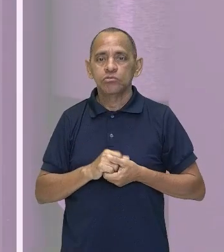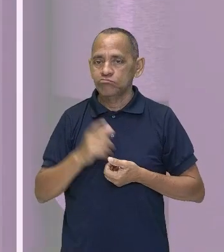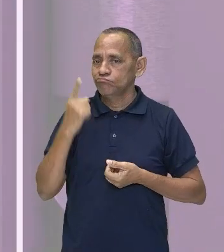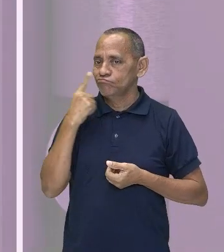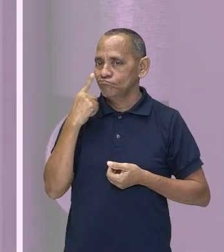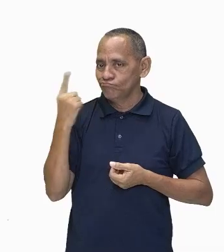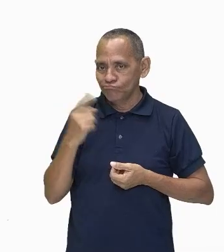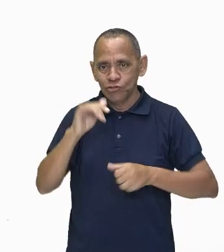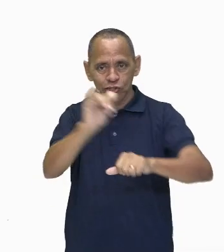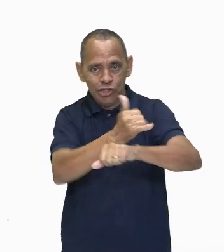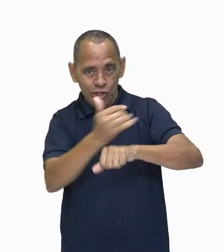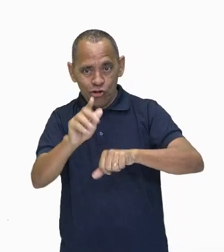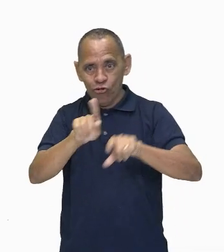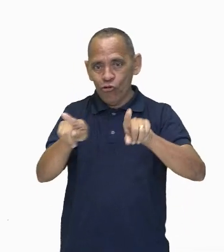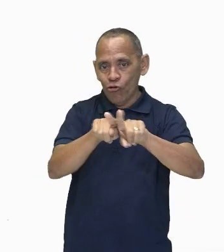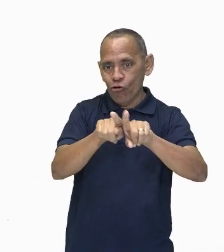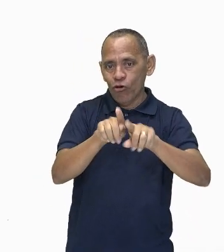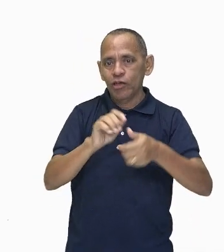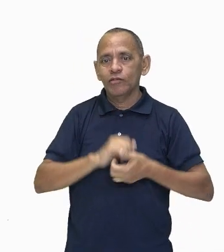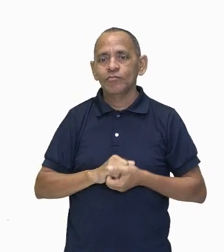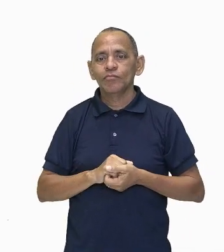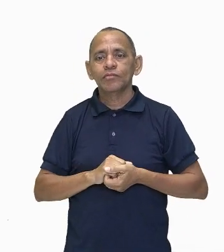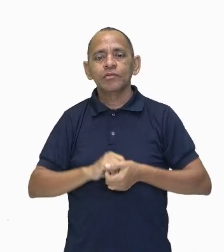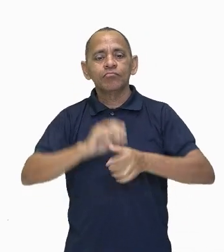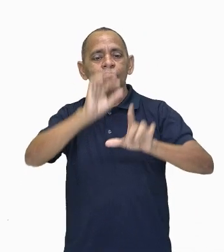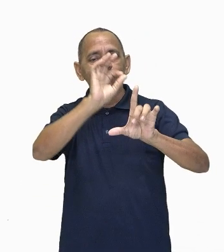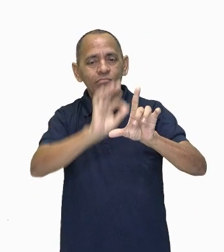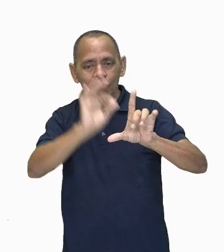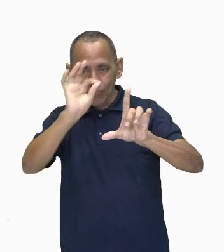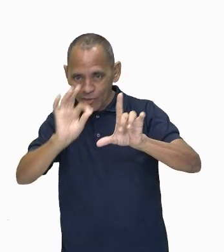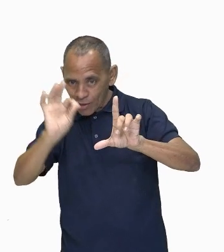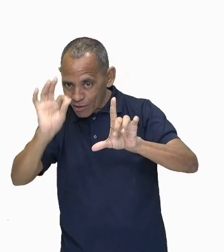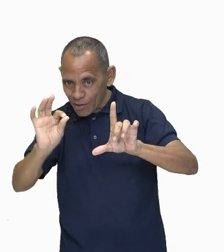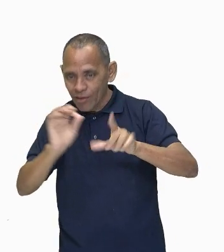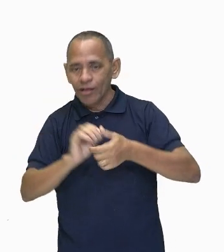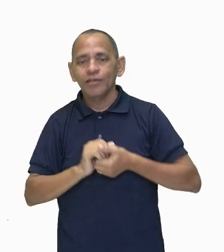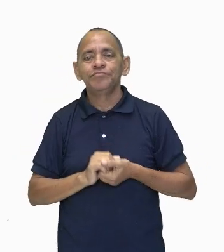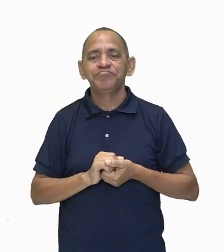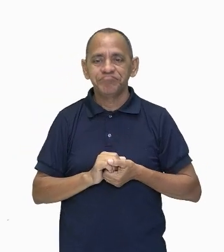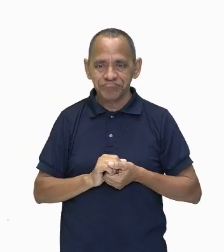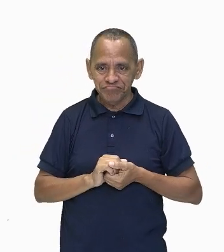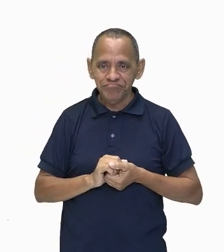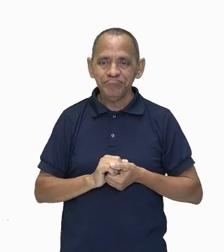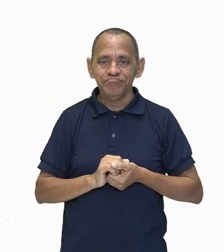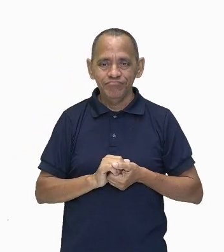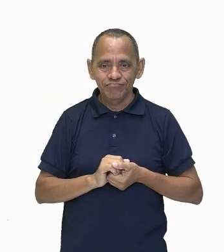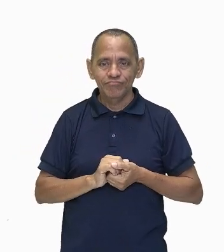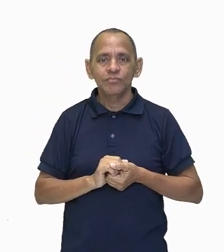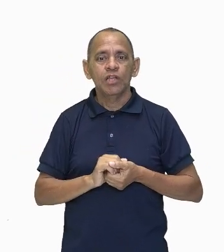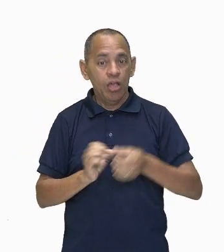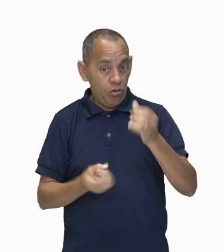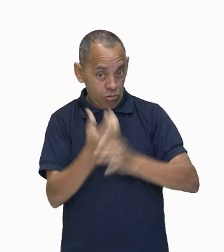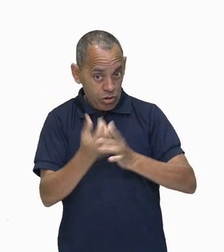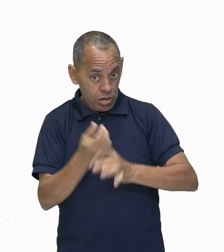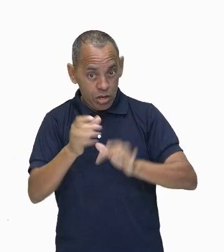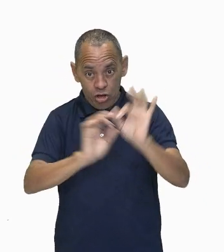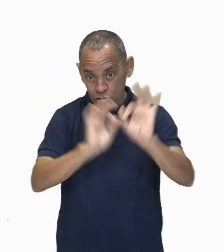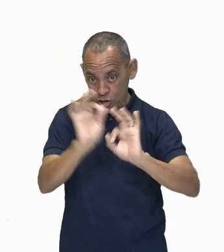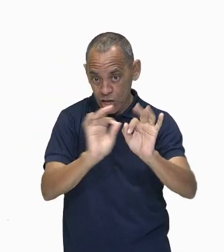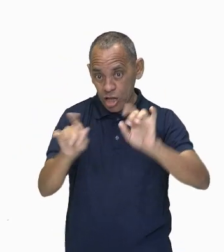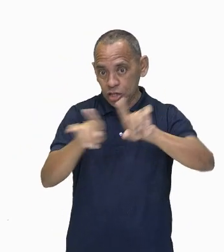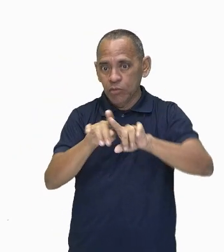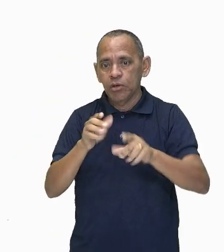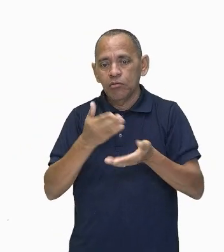de gráficos. Para a gente construir um gráfico, tá? Todo gráfico, ele parte de uma tabela, tá